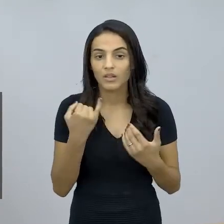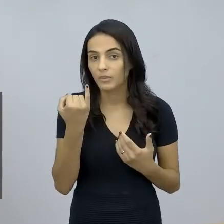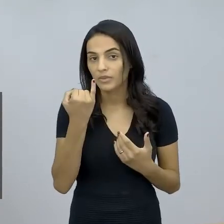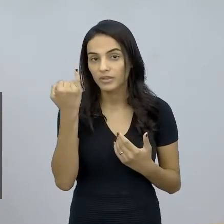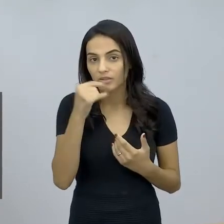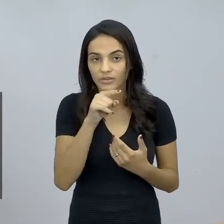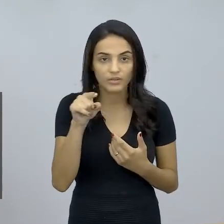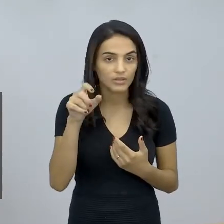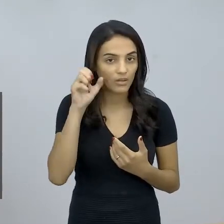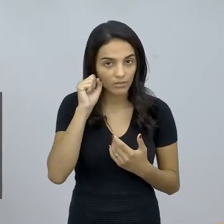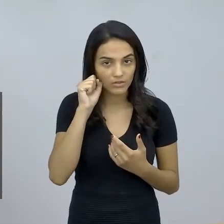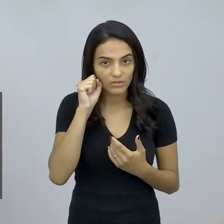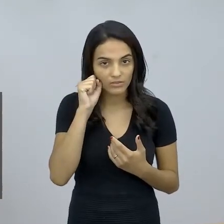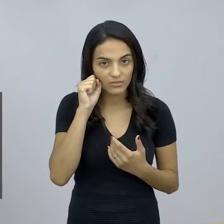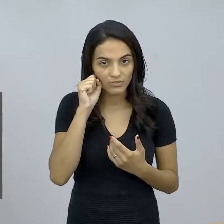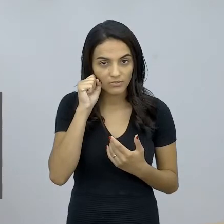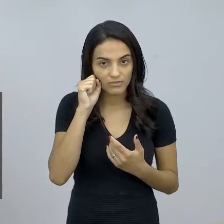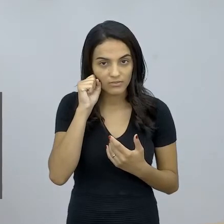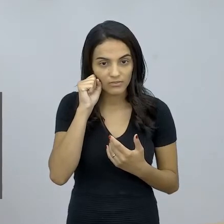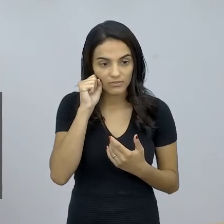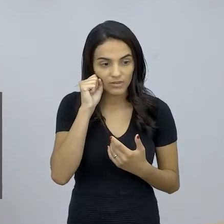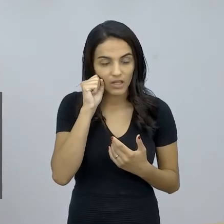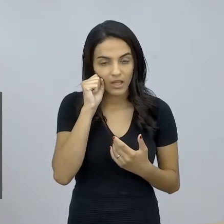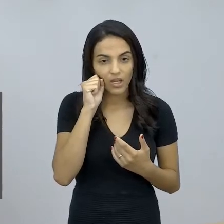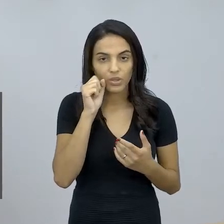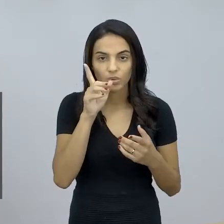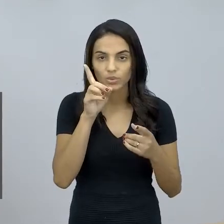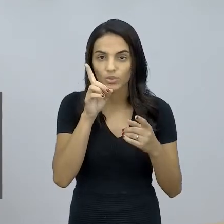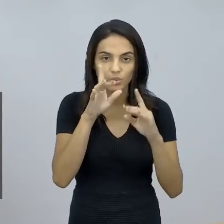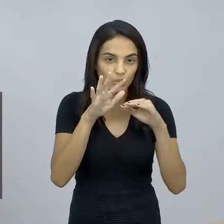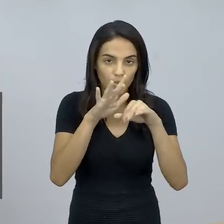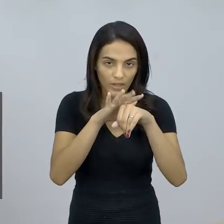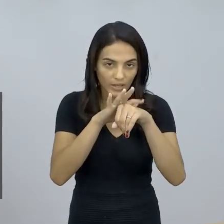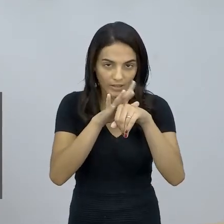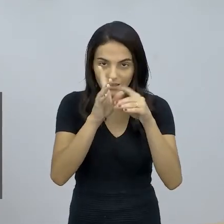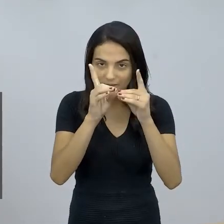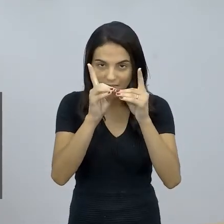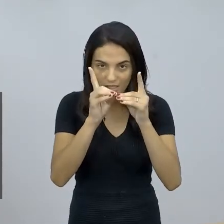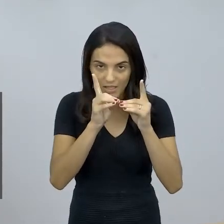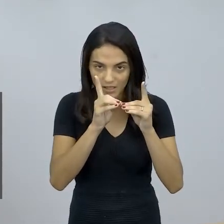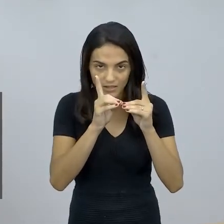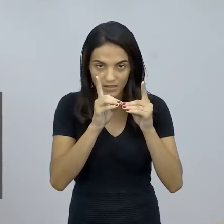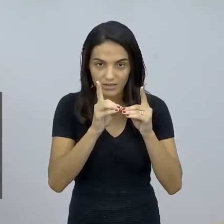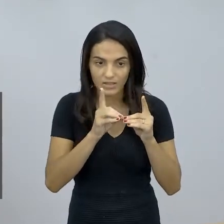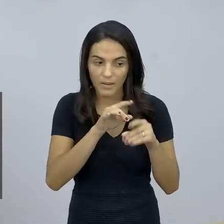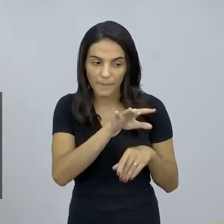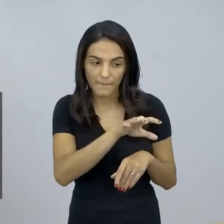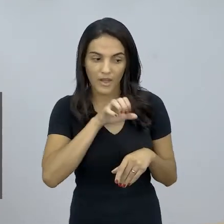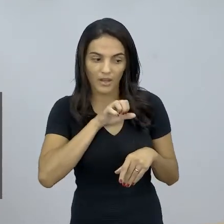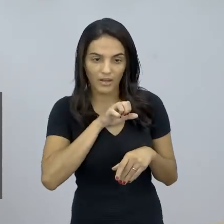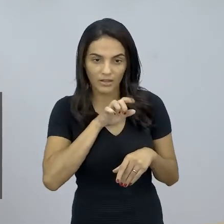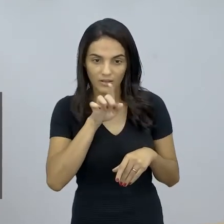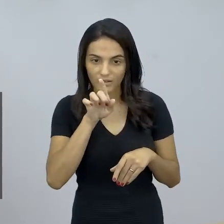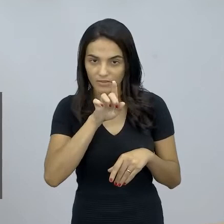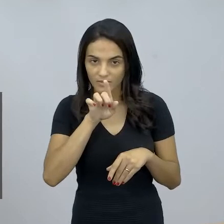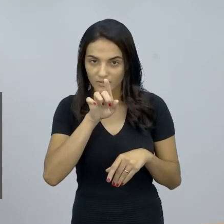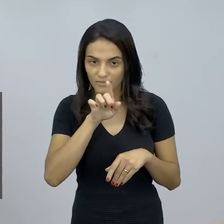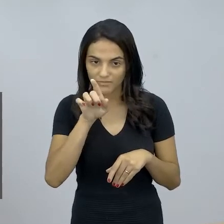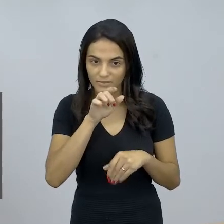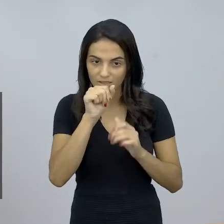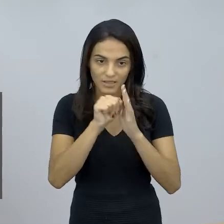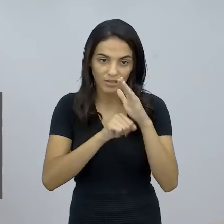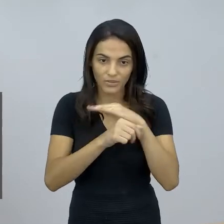vocês ouçam esse tipo de coisa. A gente às vezes tem receio, século XXI, 2022,